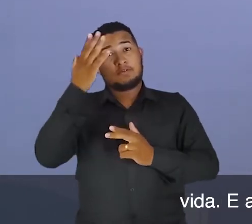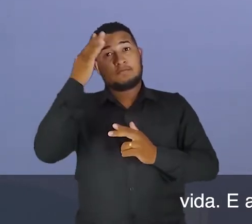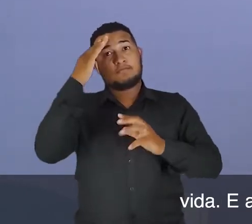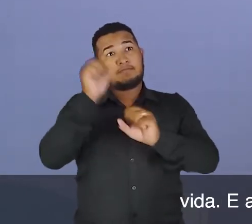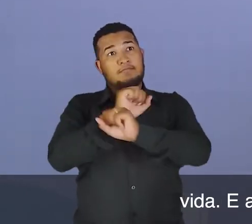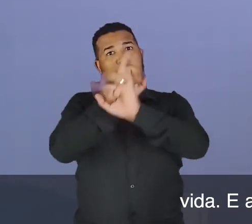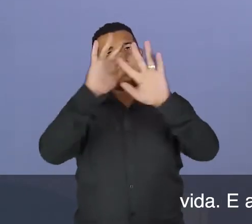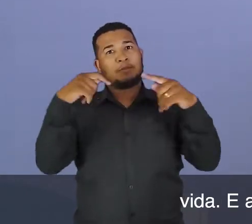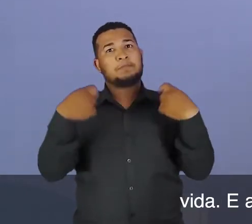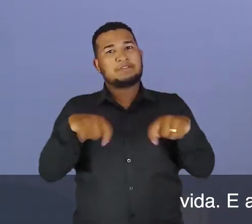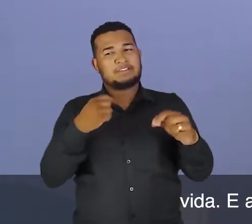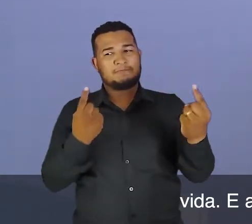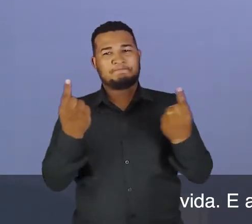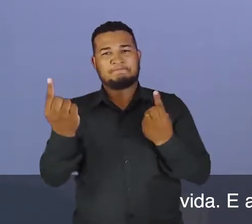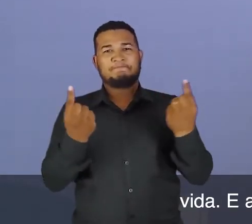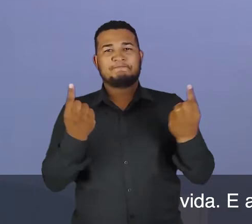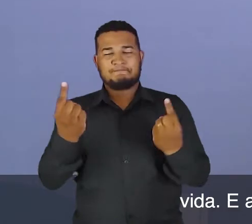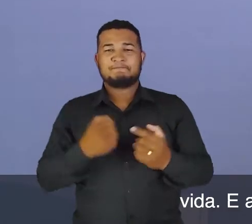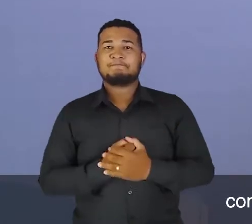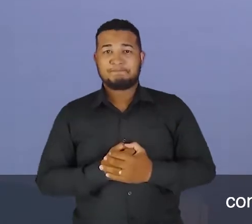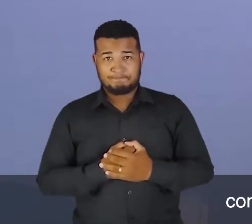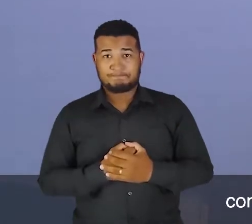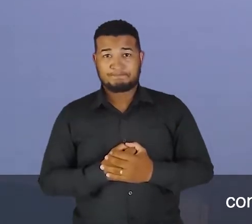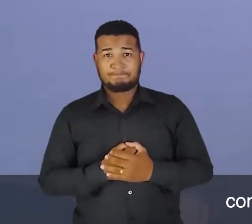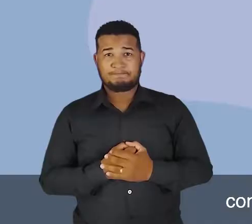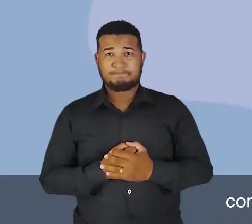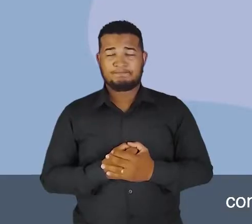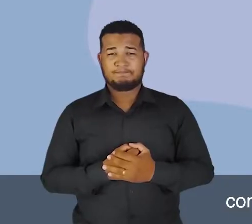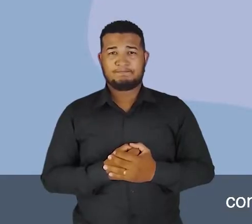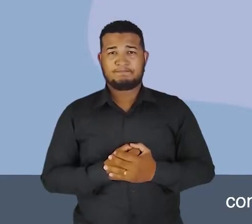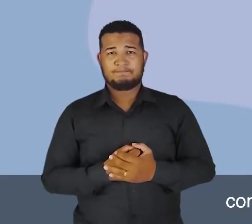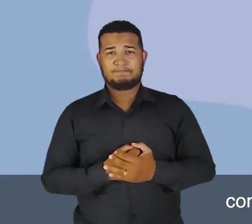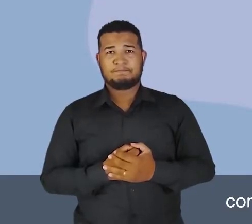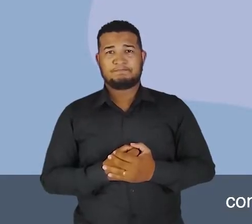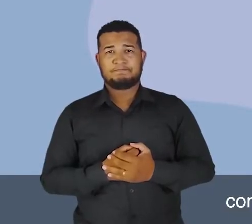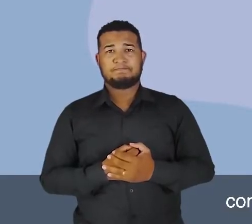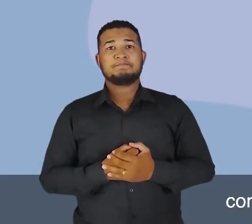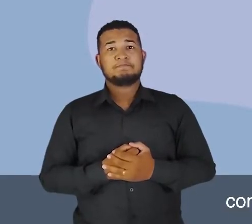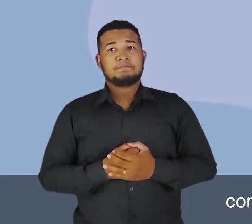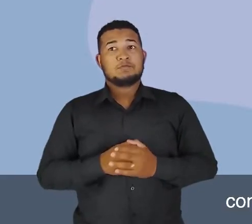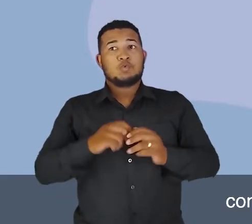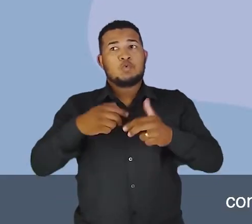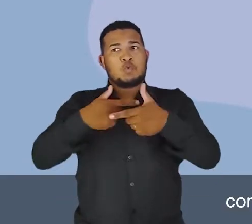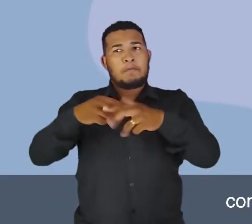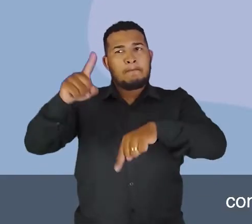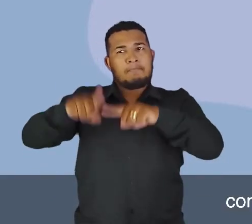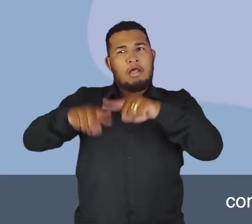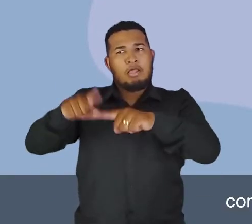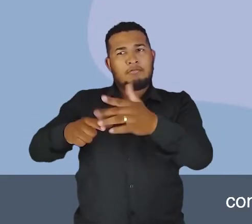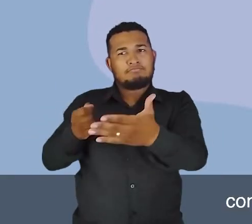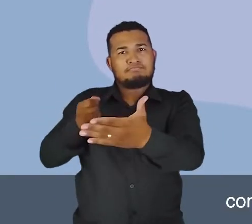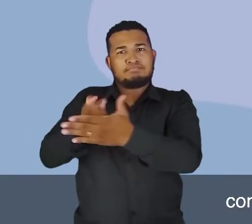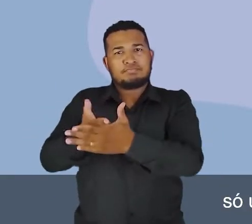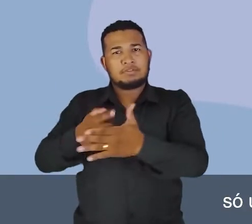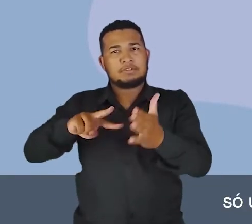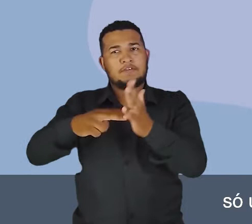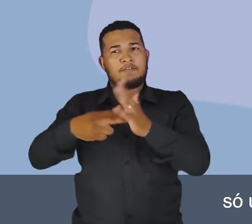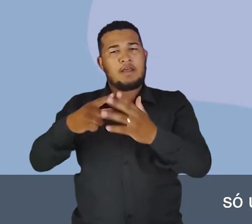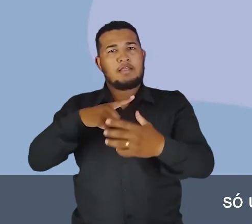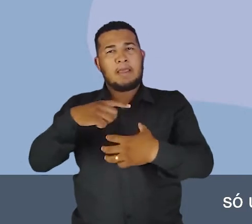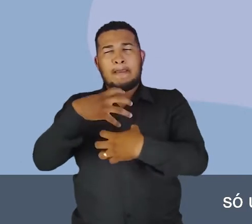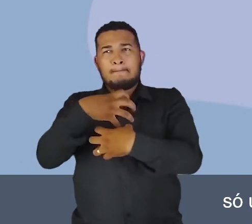o consumo e o consumismo. Vamos continuar. Observem. A aquisição de um bem material traz não só